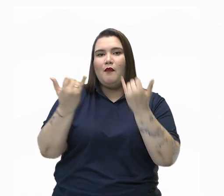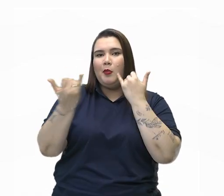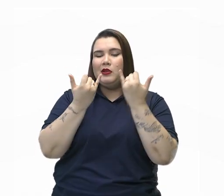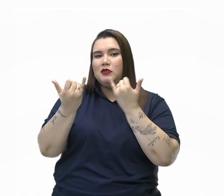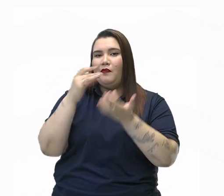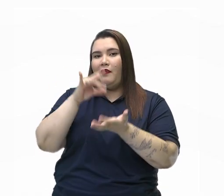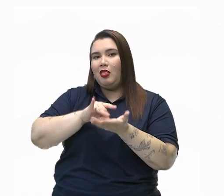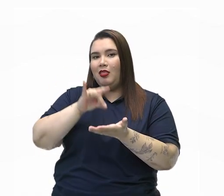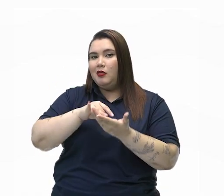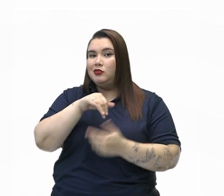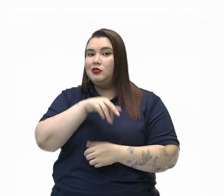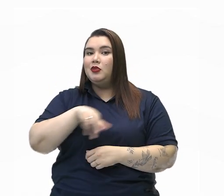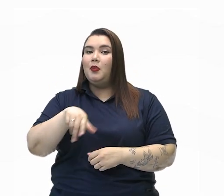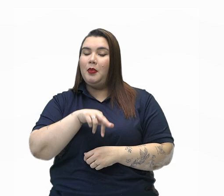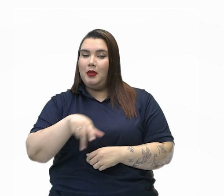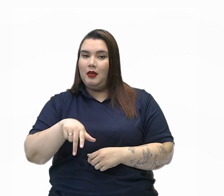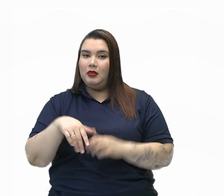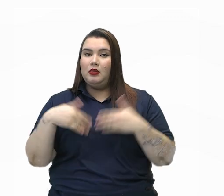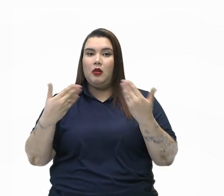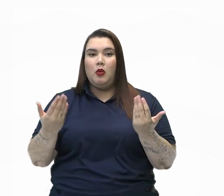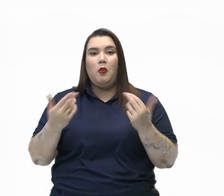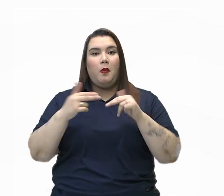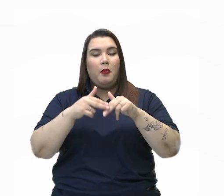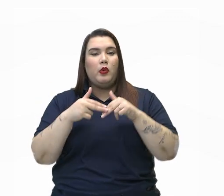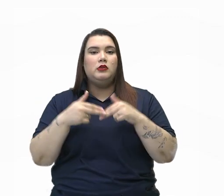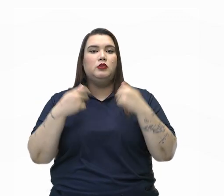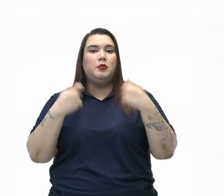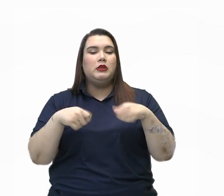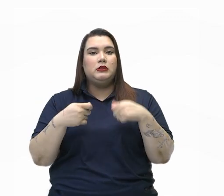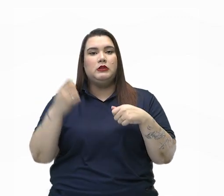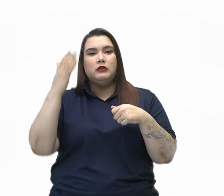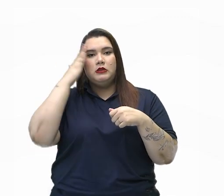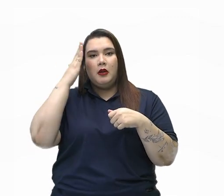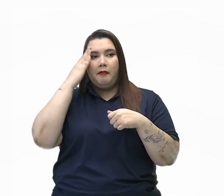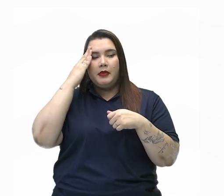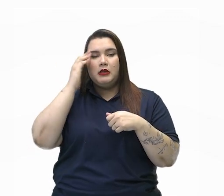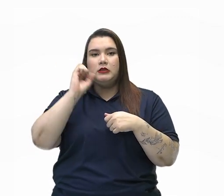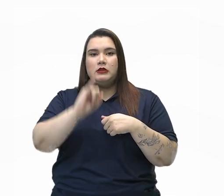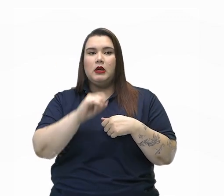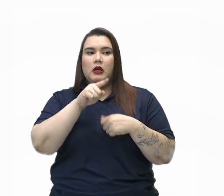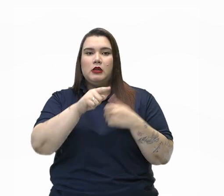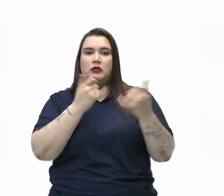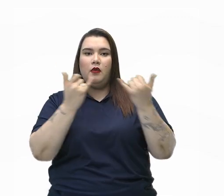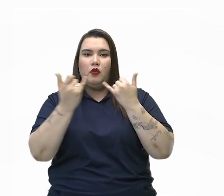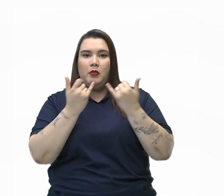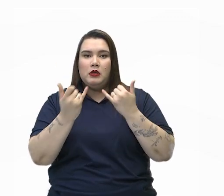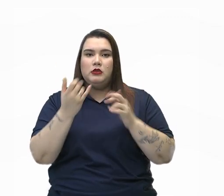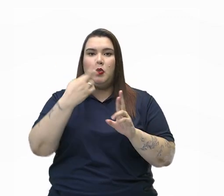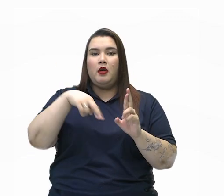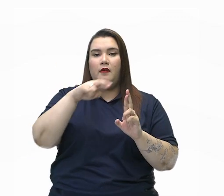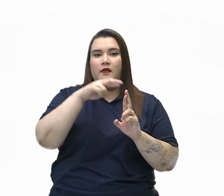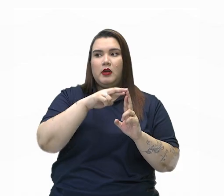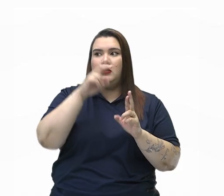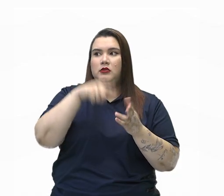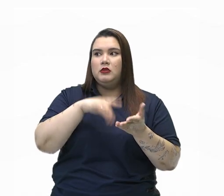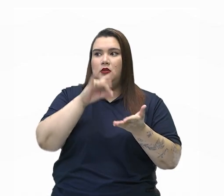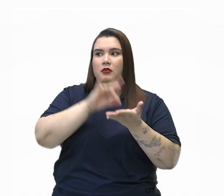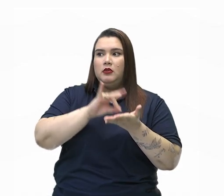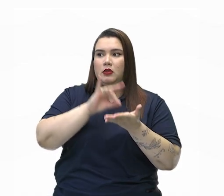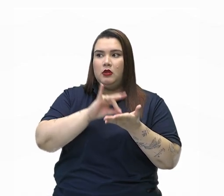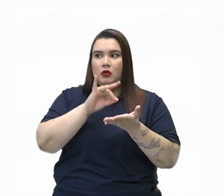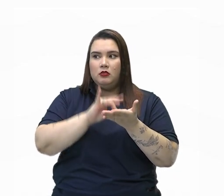isso, essa questão ética é importante, de ter as fontes, de saber o que realmente é verdade e ter